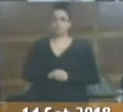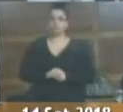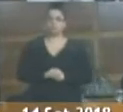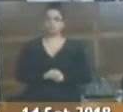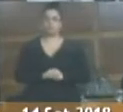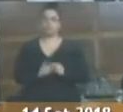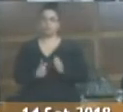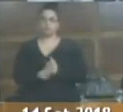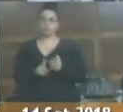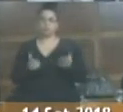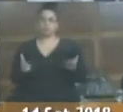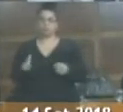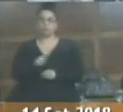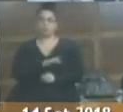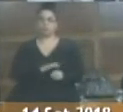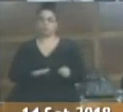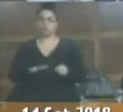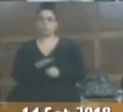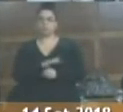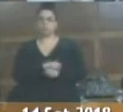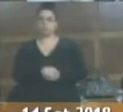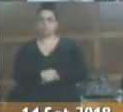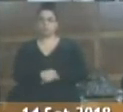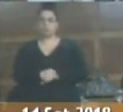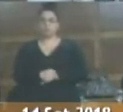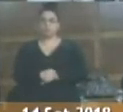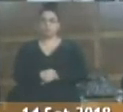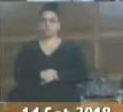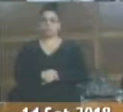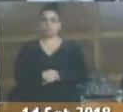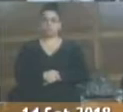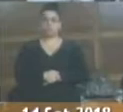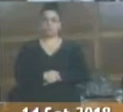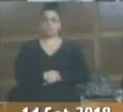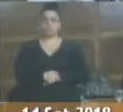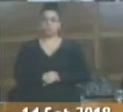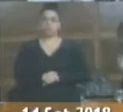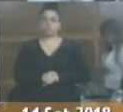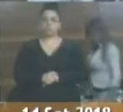jornal Eco da Ilha Grande e demais instituições que valorizam o trabalho do Instituto.